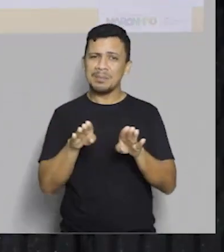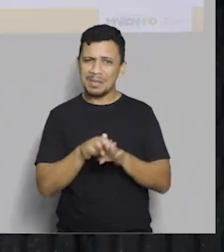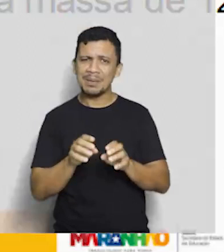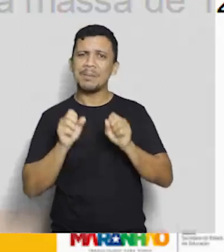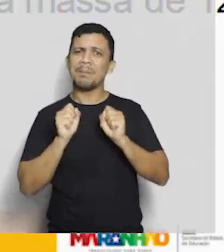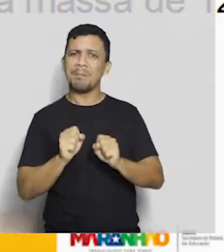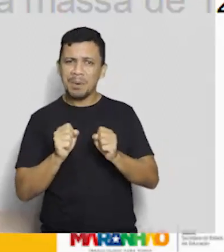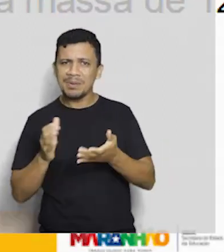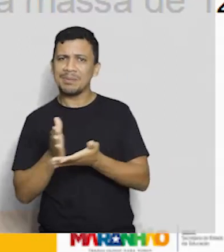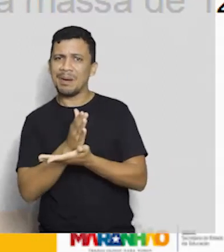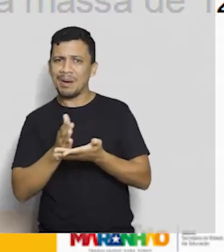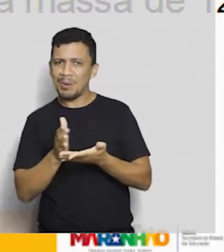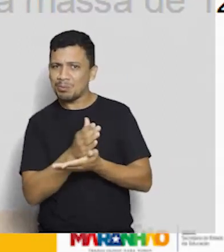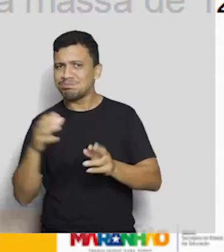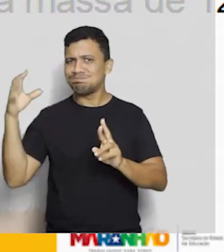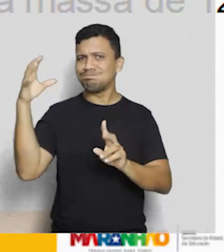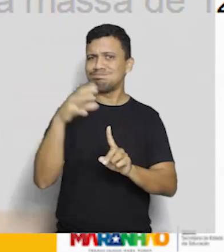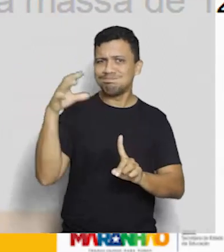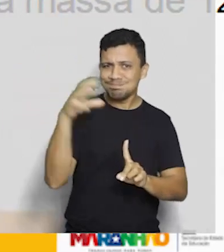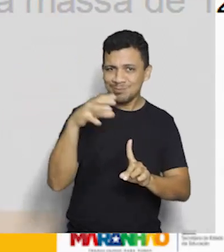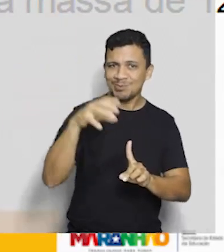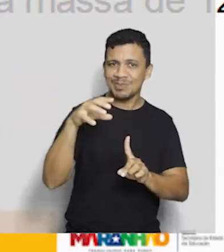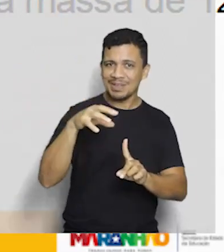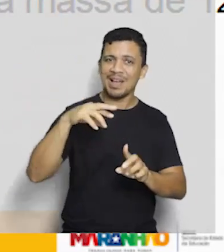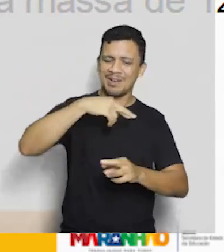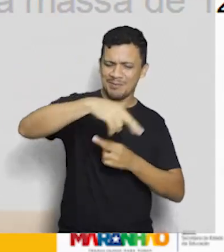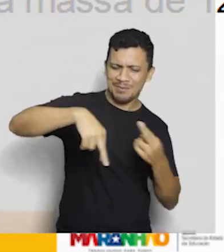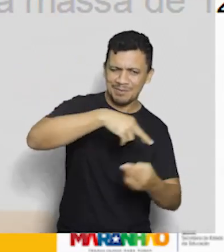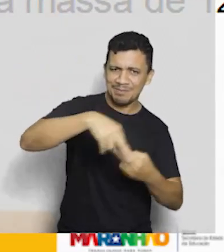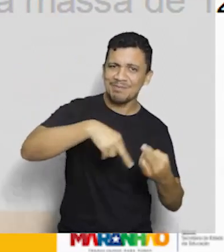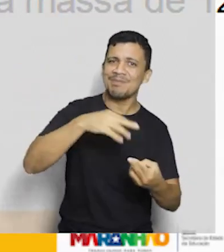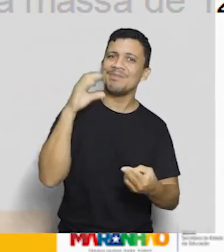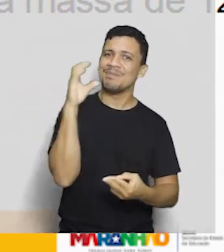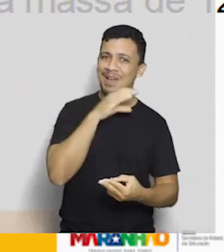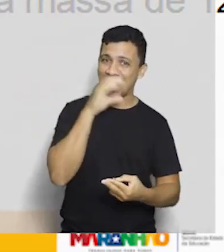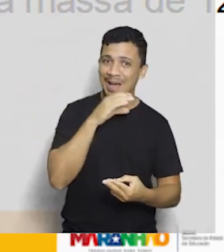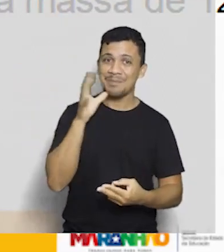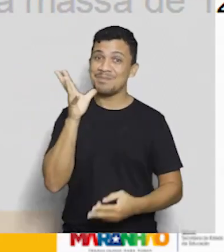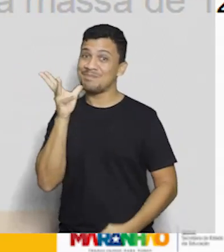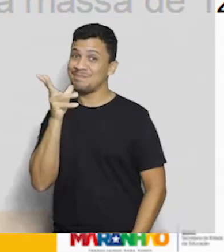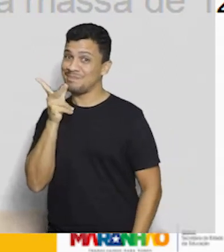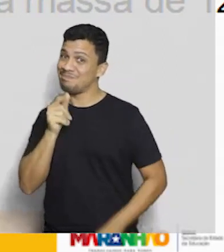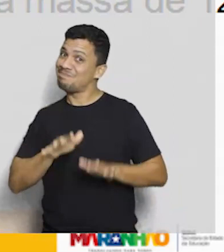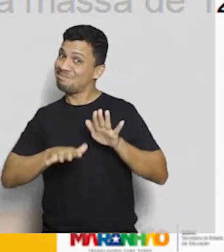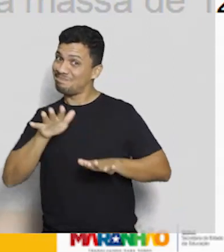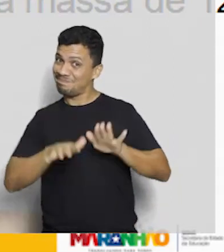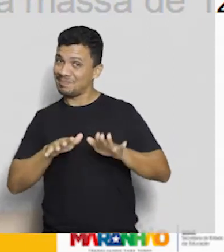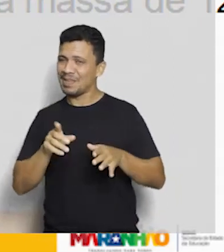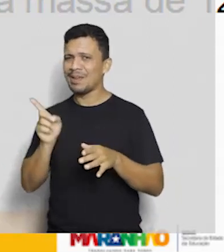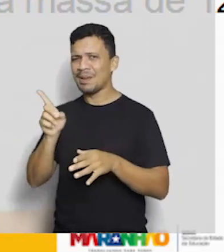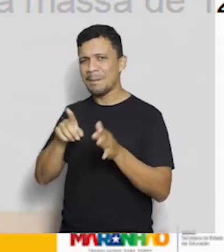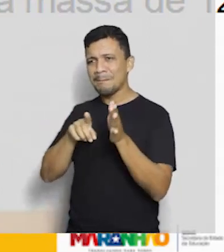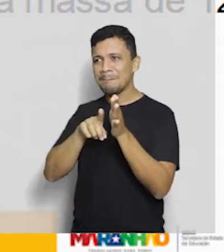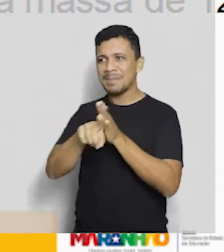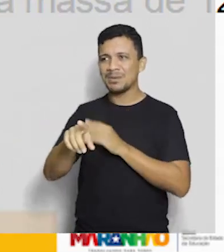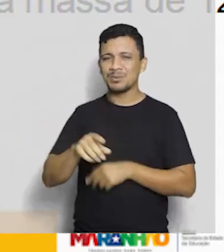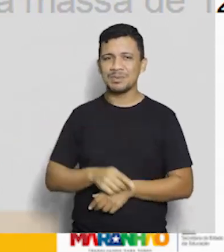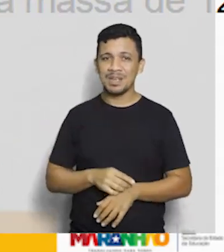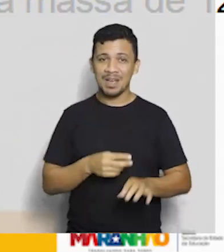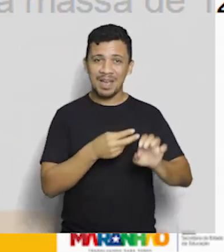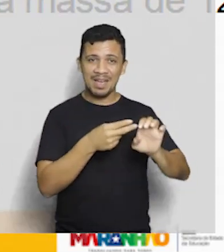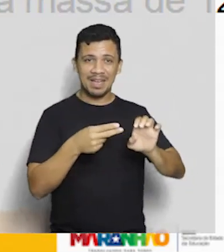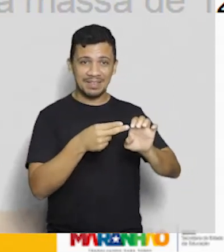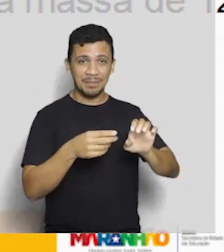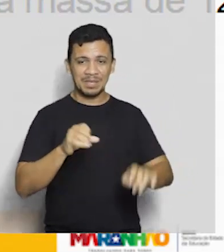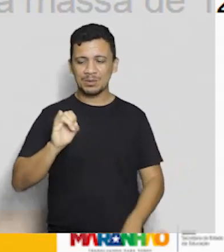podem interferir nessa velocidade, beleza? A questão de hoje diz o seguinte: o elemento